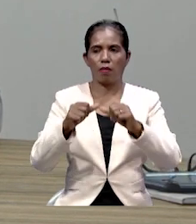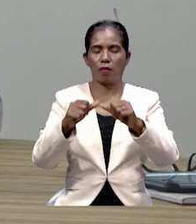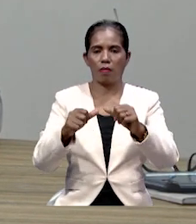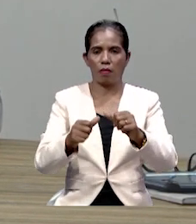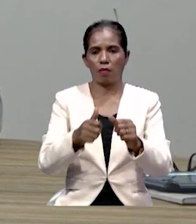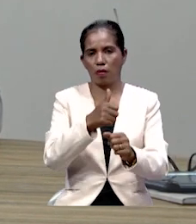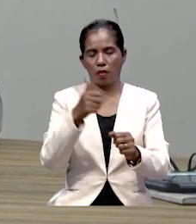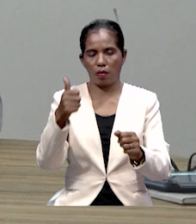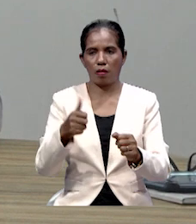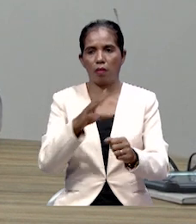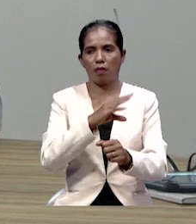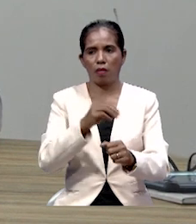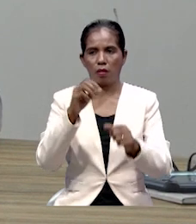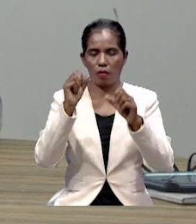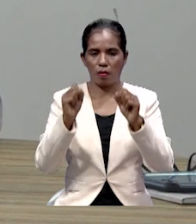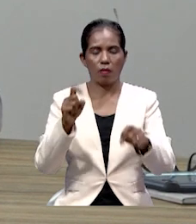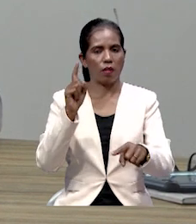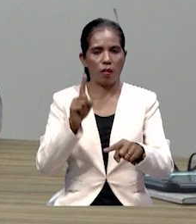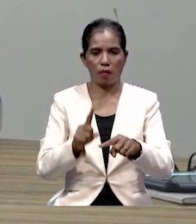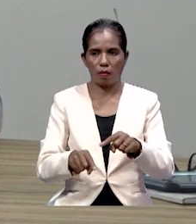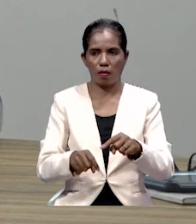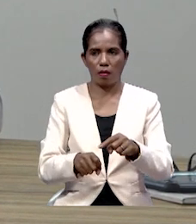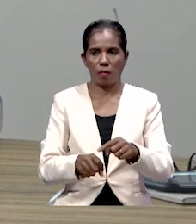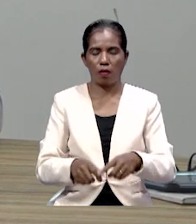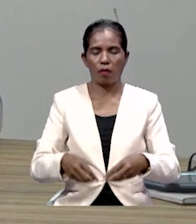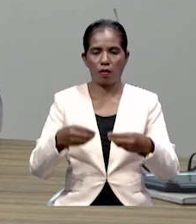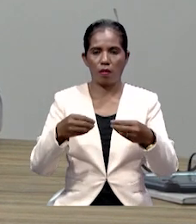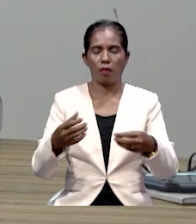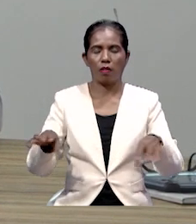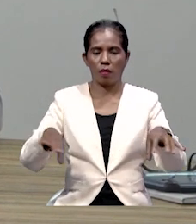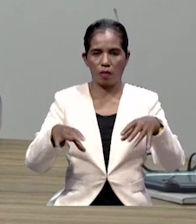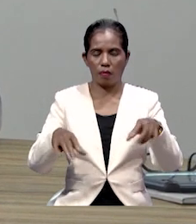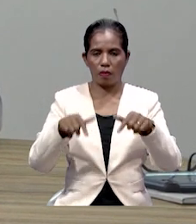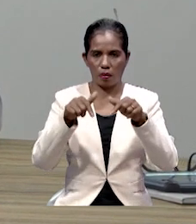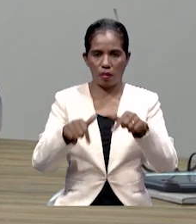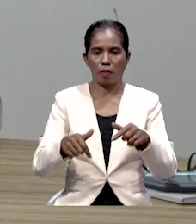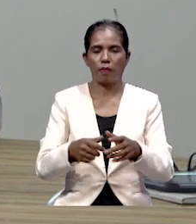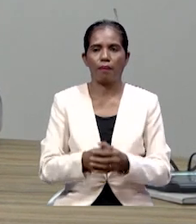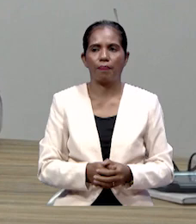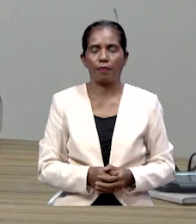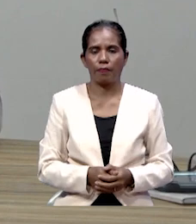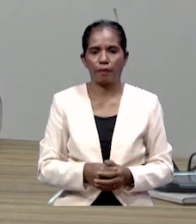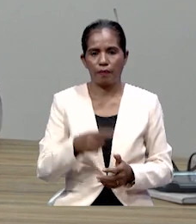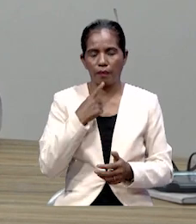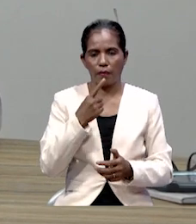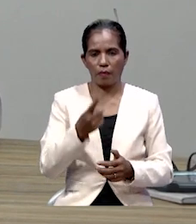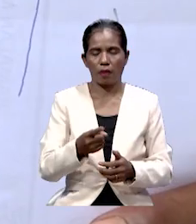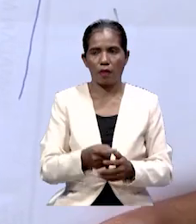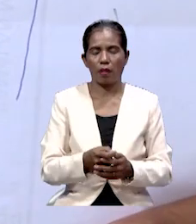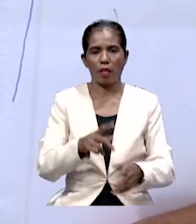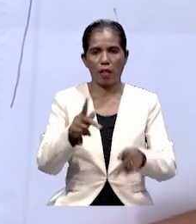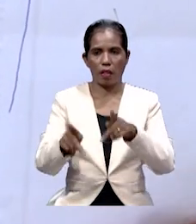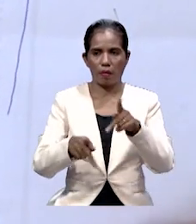siluk hori la bele prejudica servisu iha terreno. Raimundo Mau Catutan, concorrente